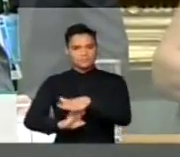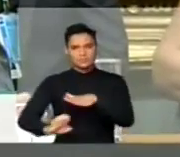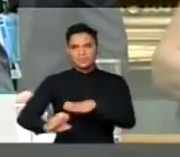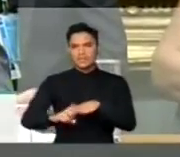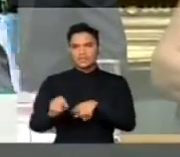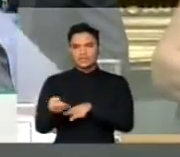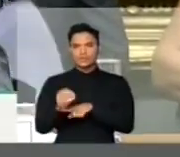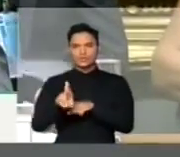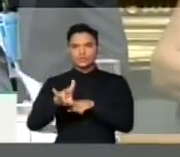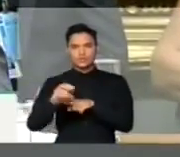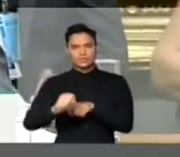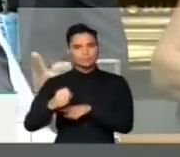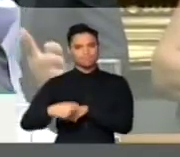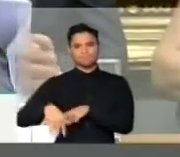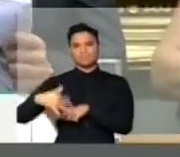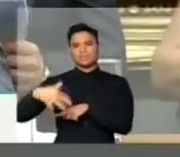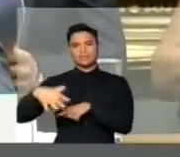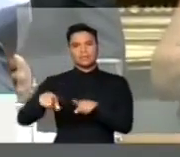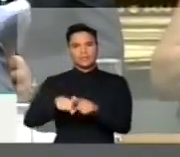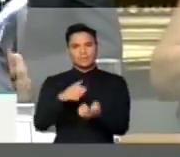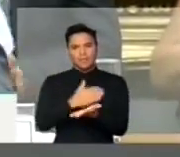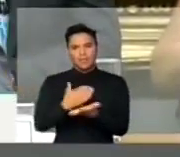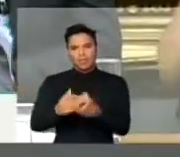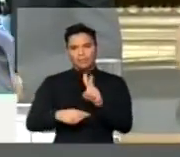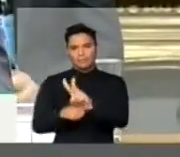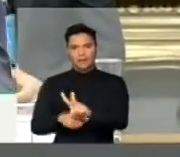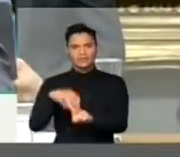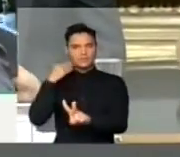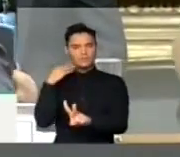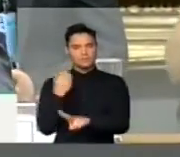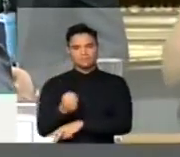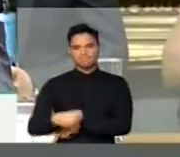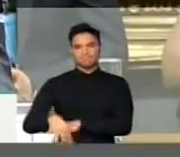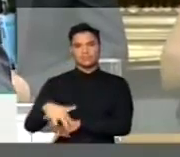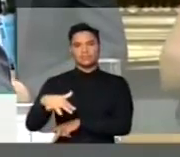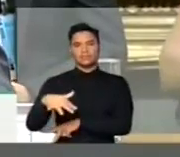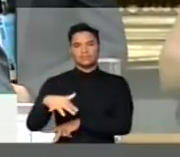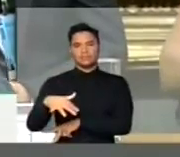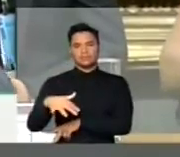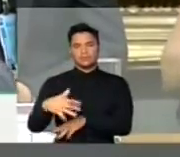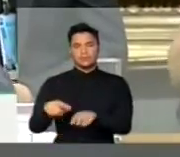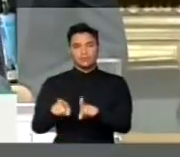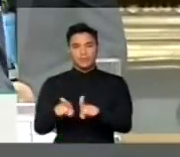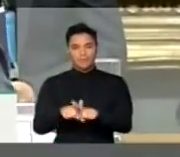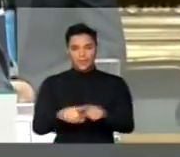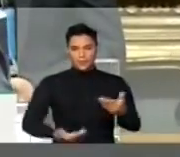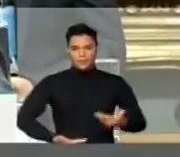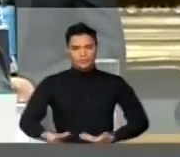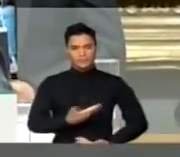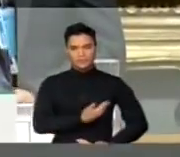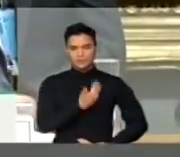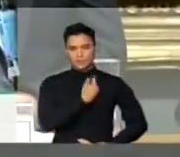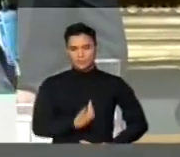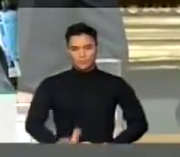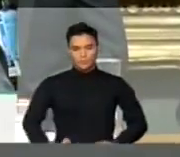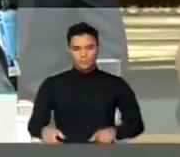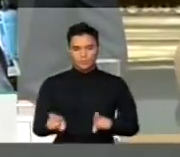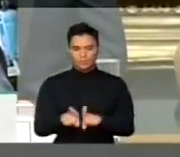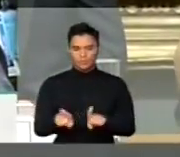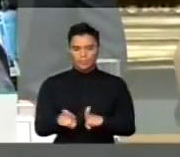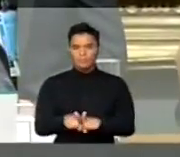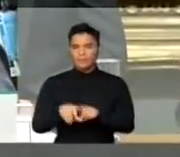de juros, restrição nos empréstimos bancários. Os serviços públicos, senhores e senhoras deputadas, também